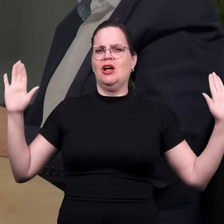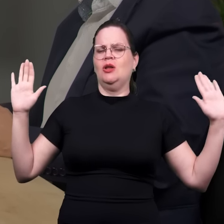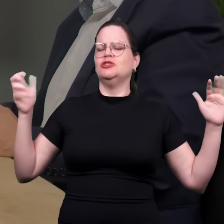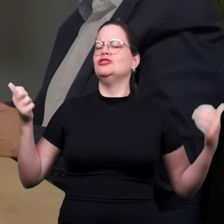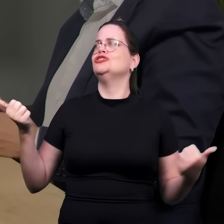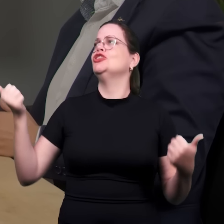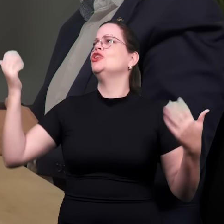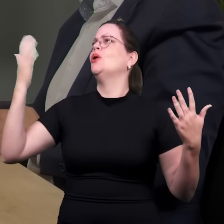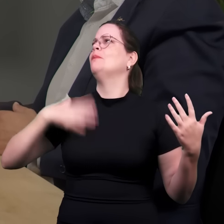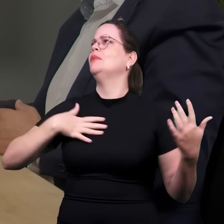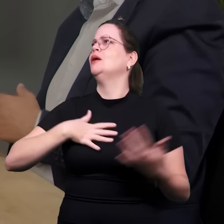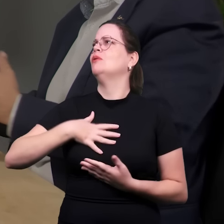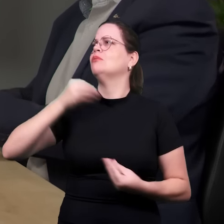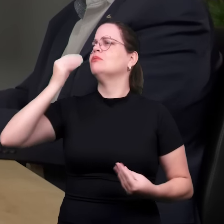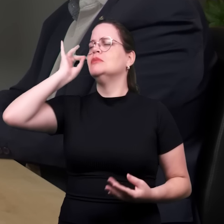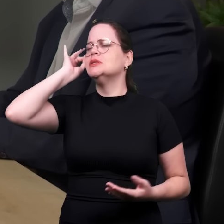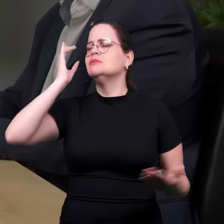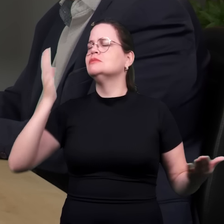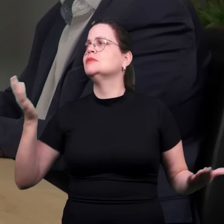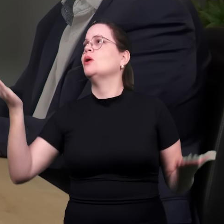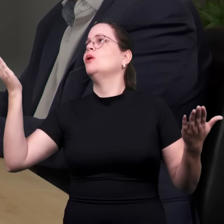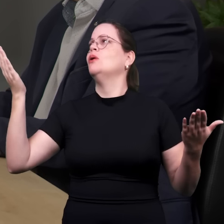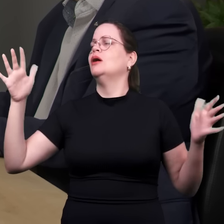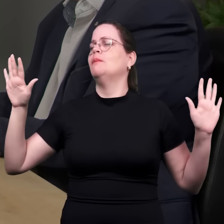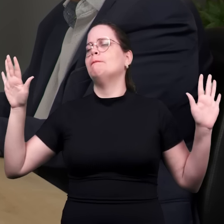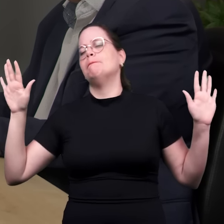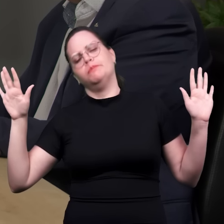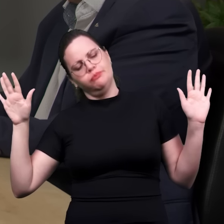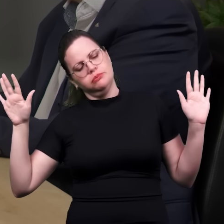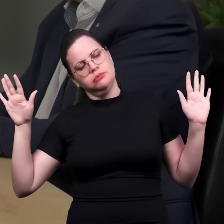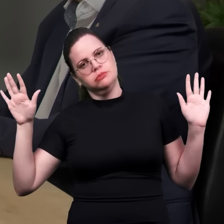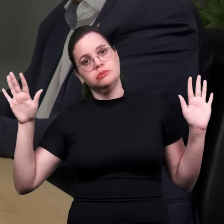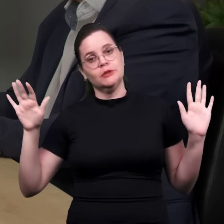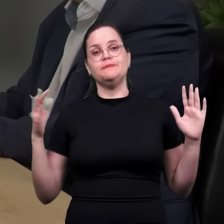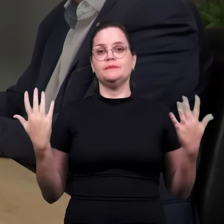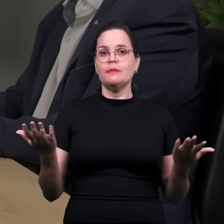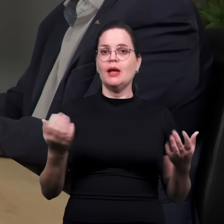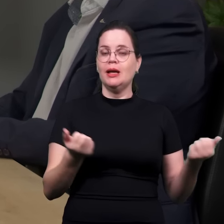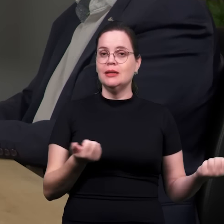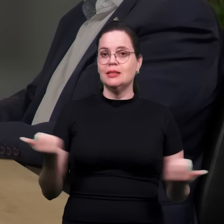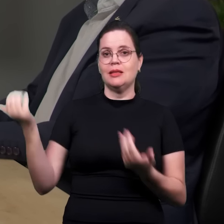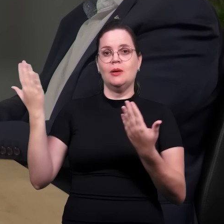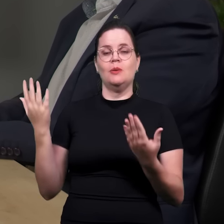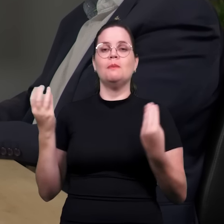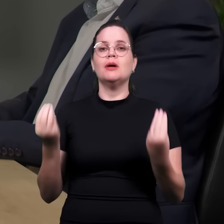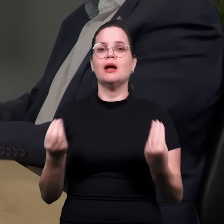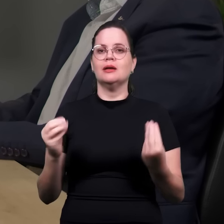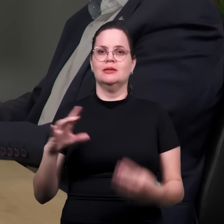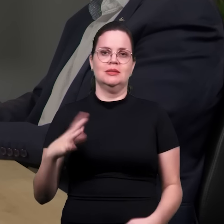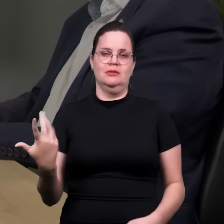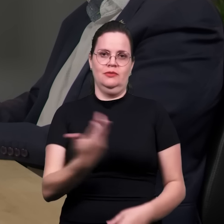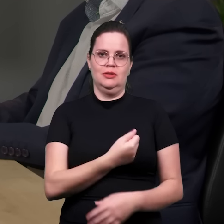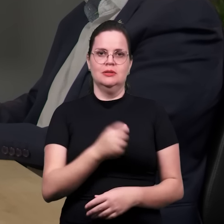ali ele se entregou todo pelo homem, né? Pela nossa salvação. Veja que paralelo profético